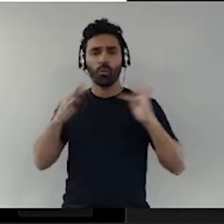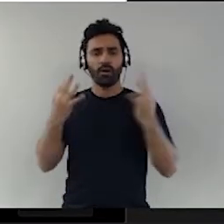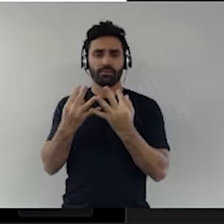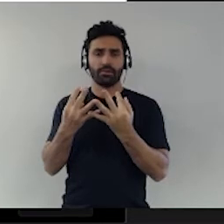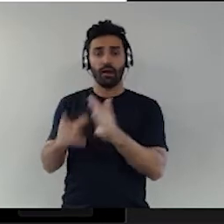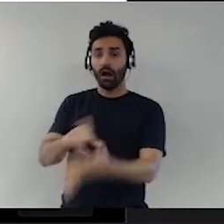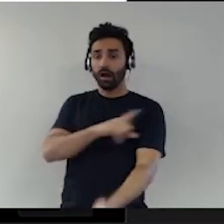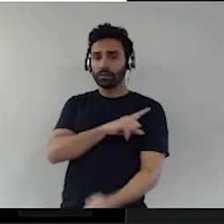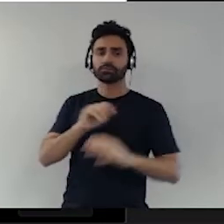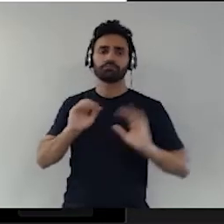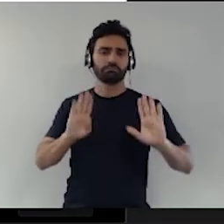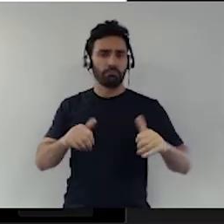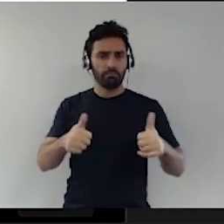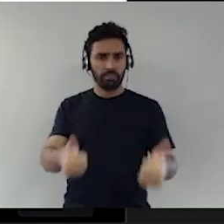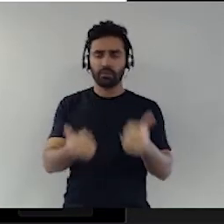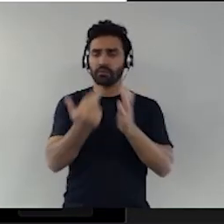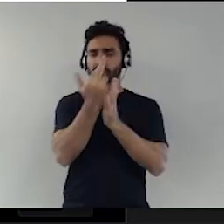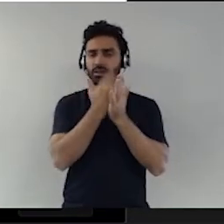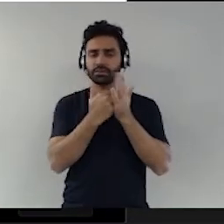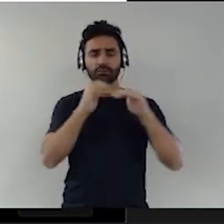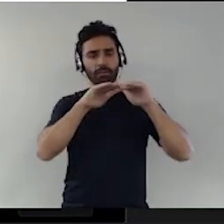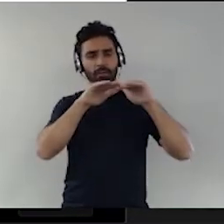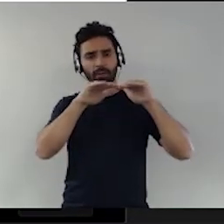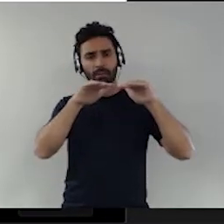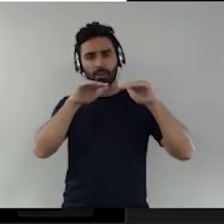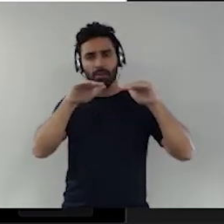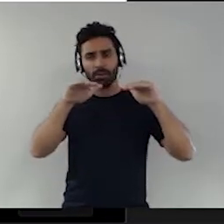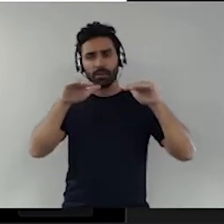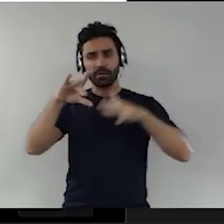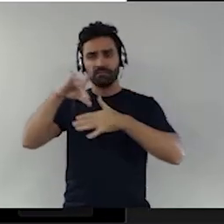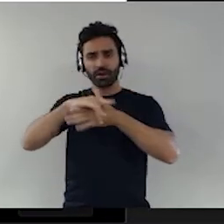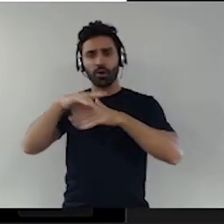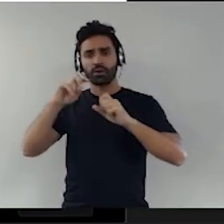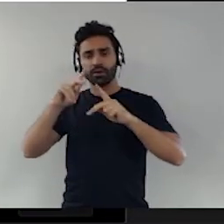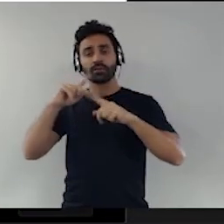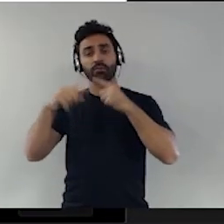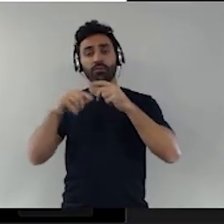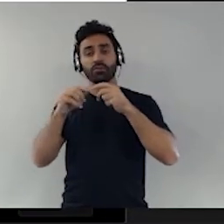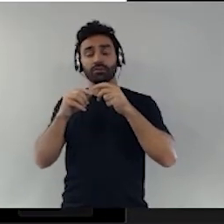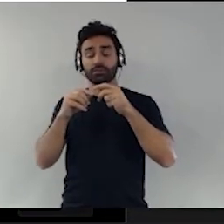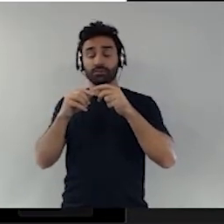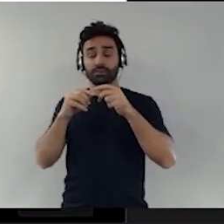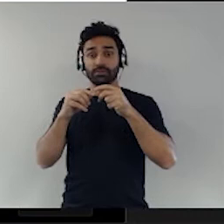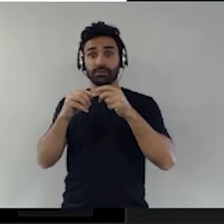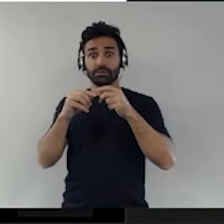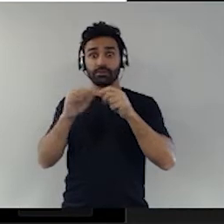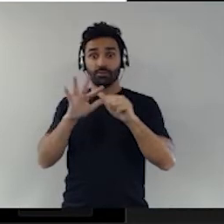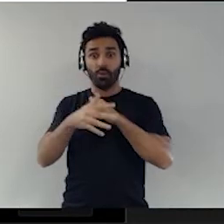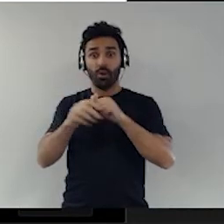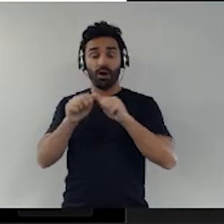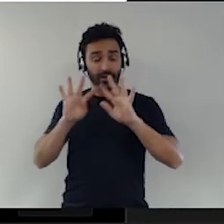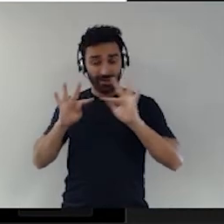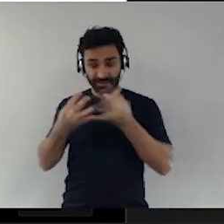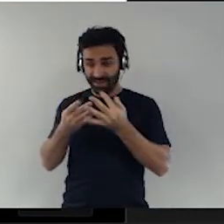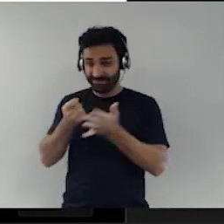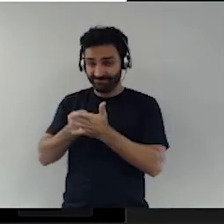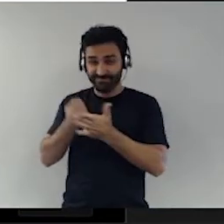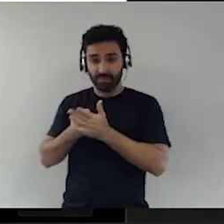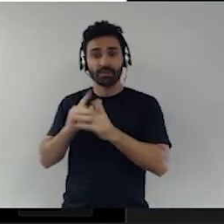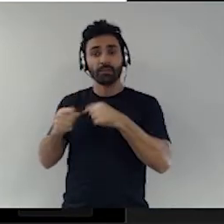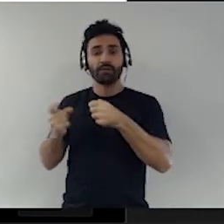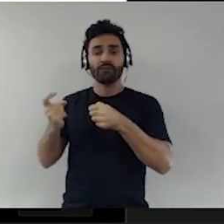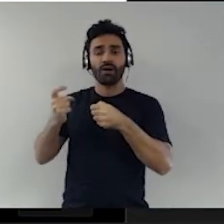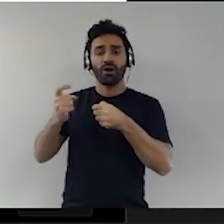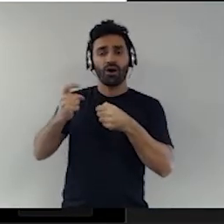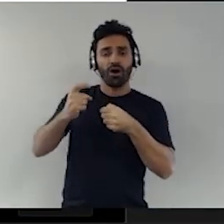estava bem, ó. É um gráfico quase linear indo para a infecção. Decretou a quarentena rígida e vinha voltando linearmente para o